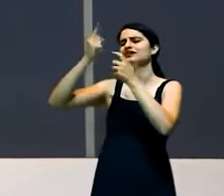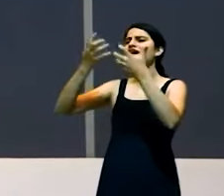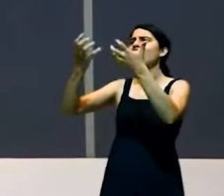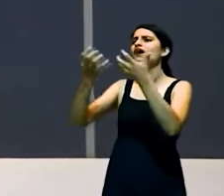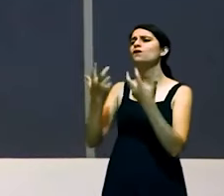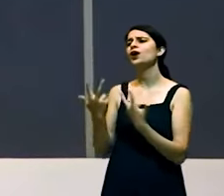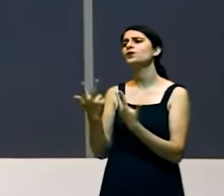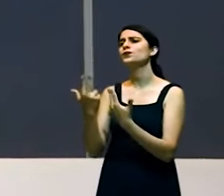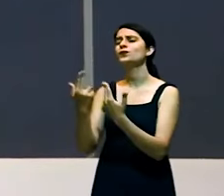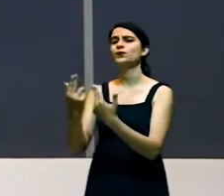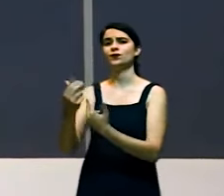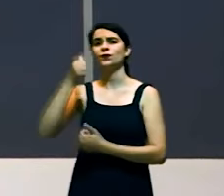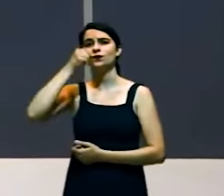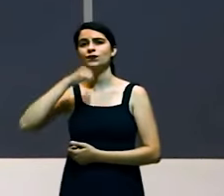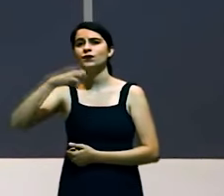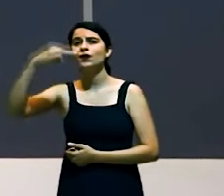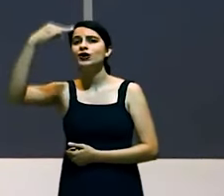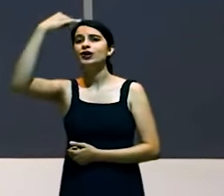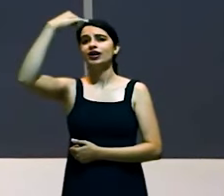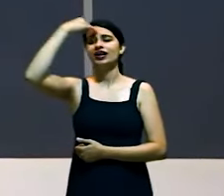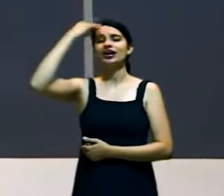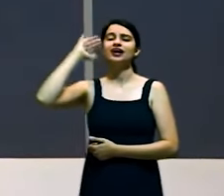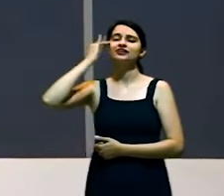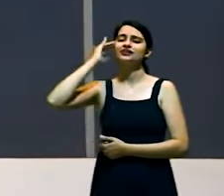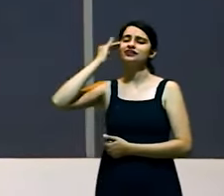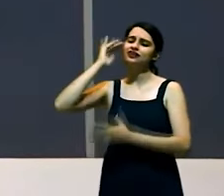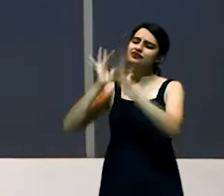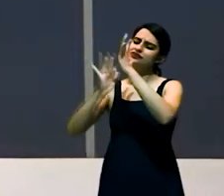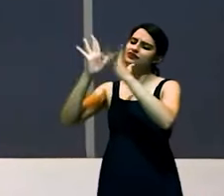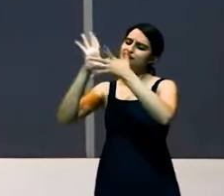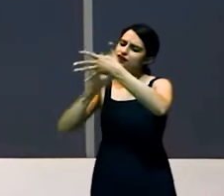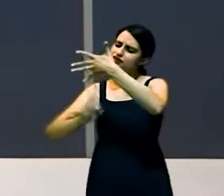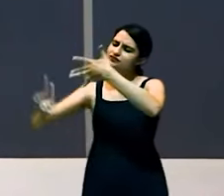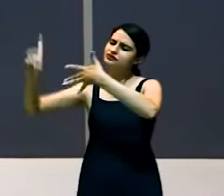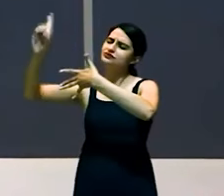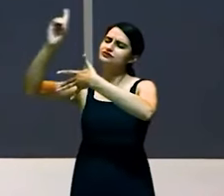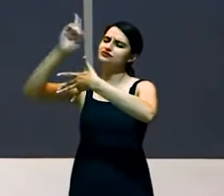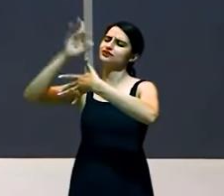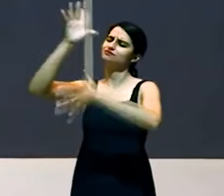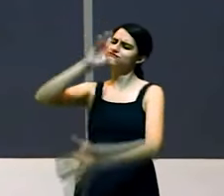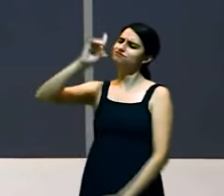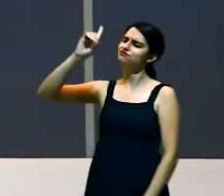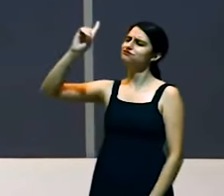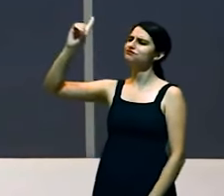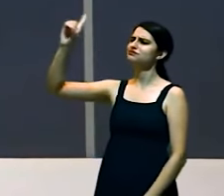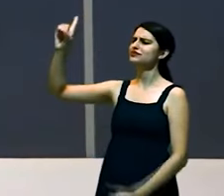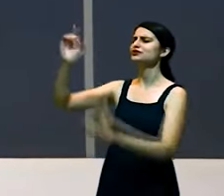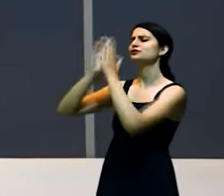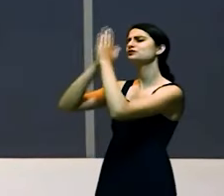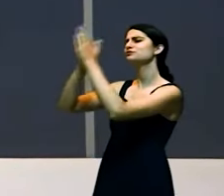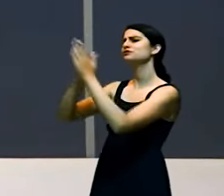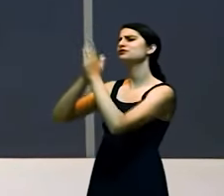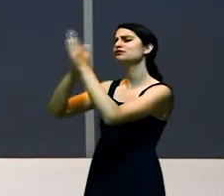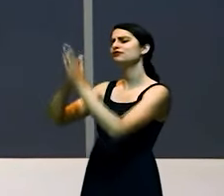aos teus pés, Senhor, pronto a te ouvir. Deus, que nada venha me tirar